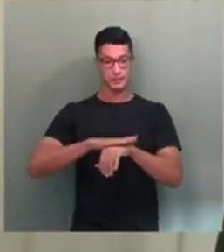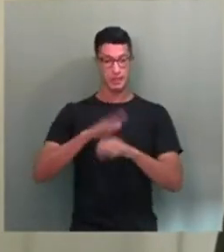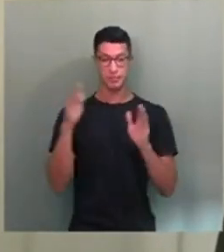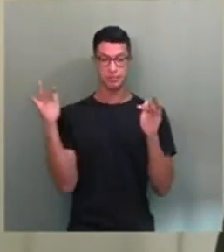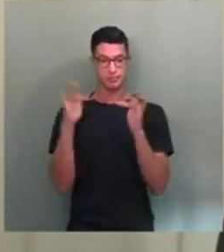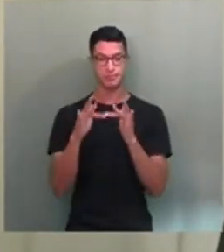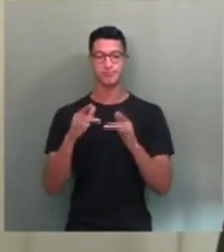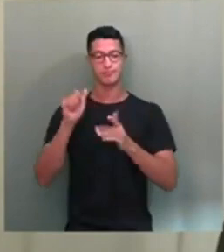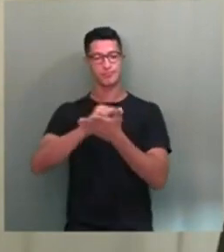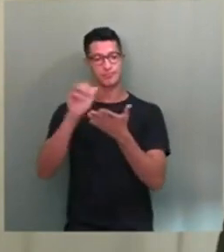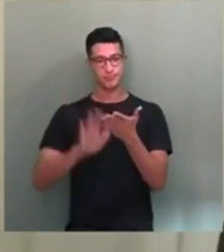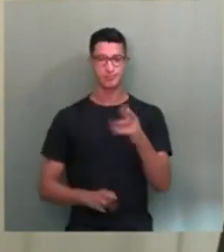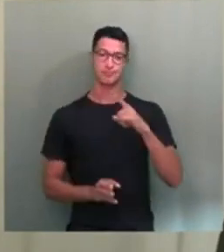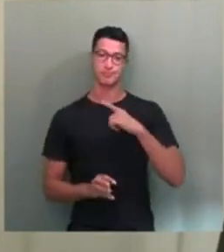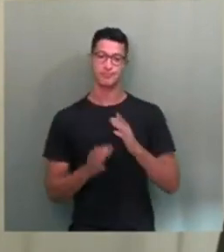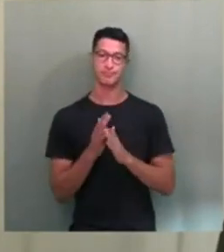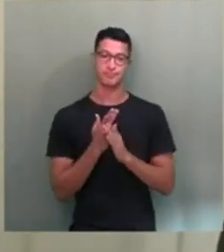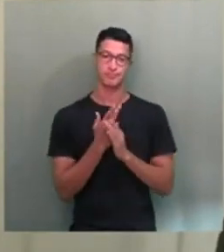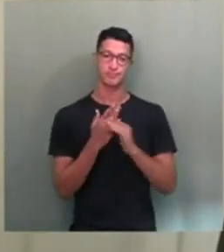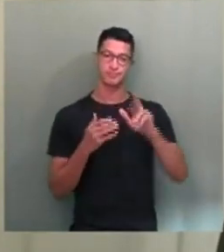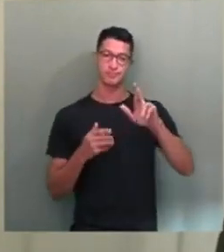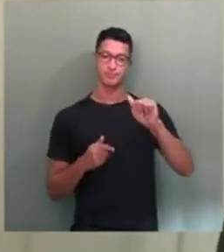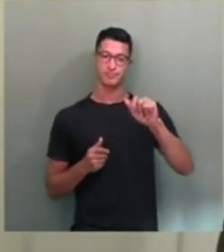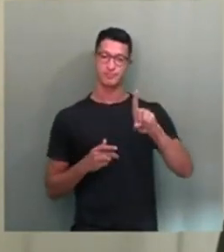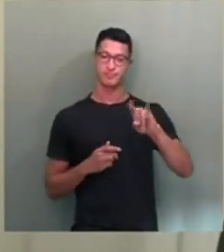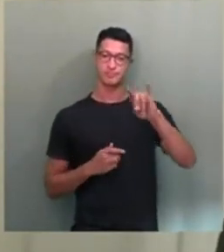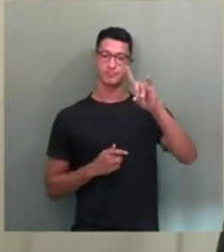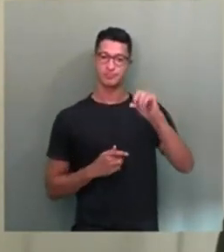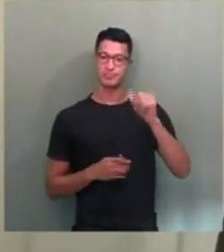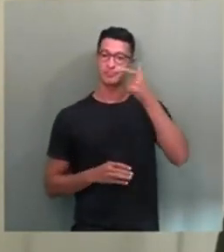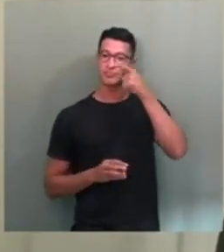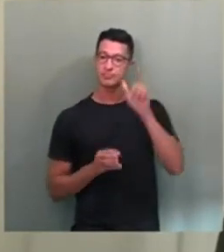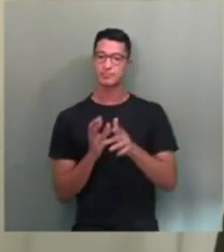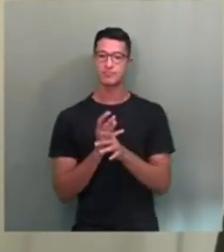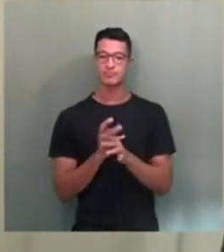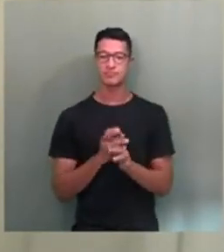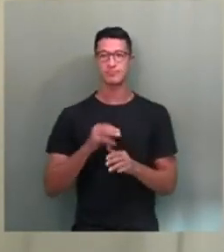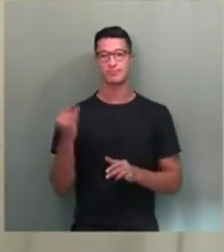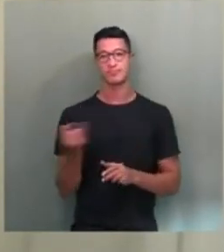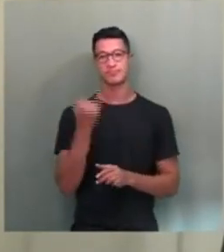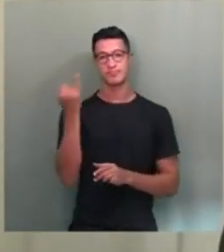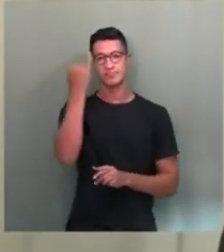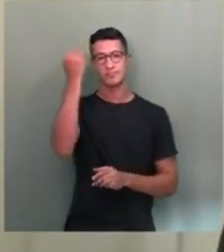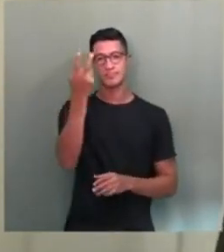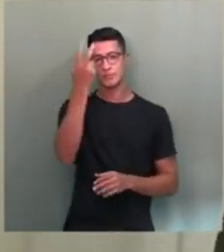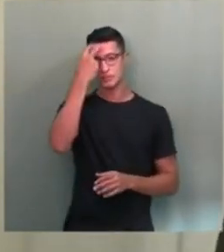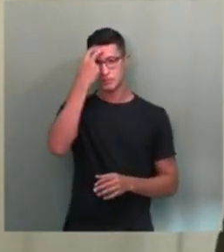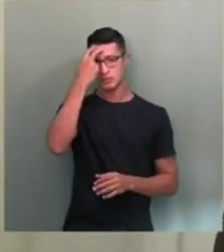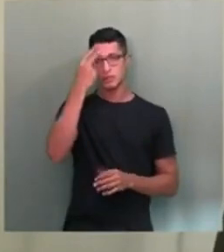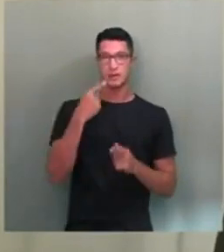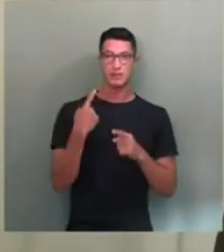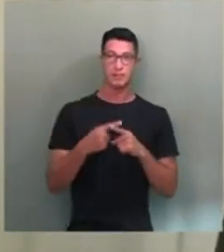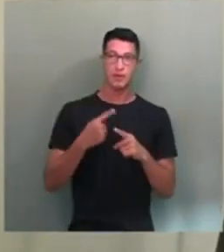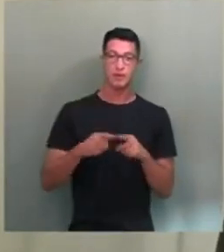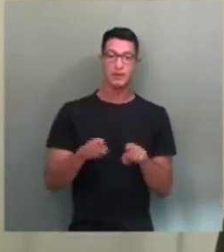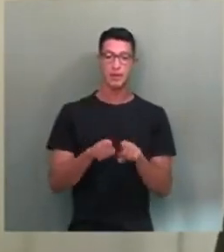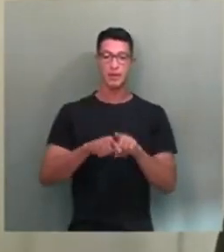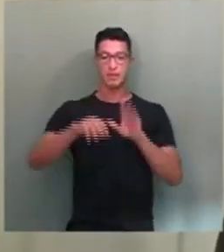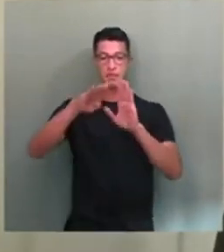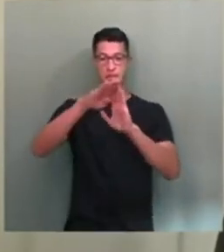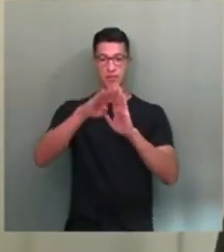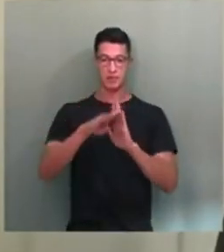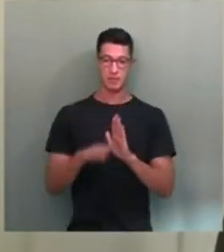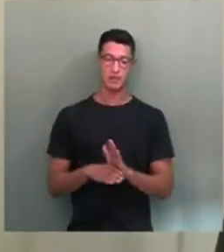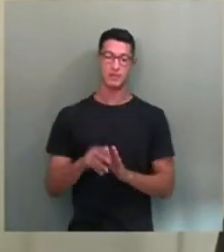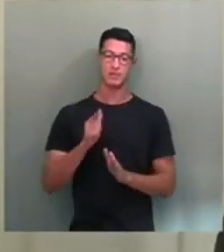das atividades da casa, a Rádio Senado conquistou a reputação de importante emissora cultural, porque, além da programação,